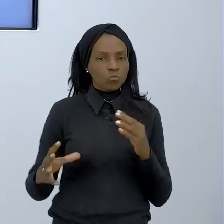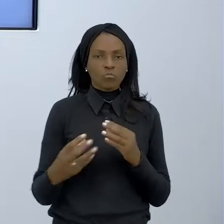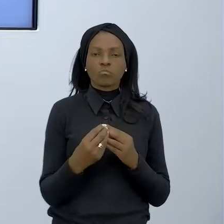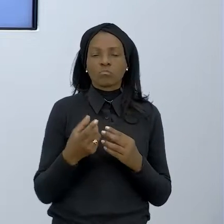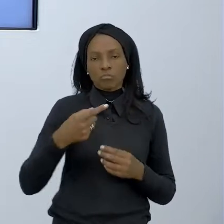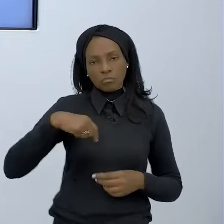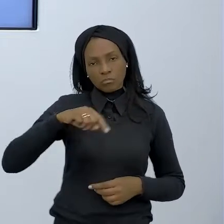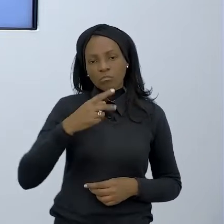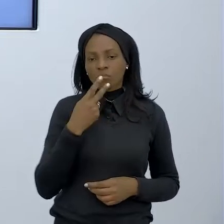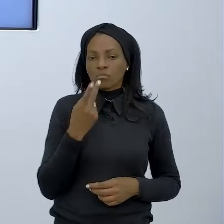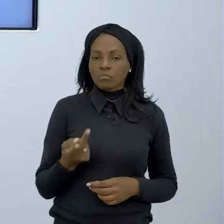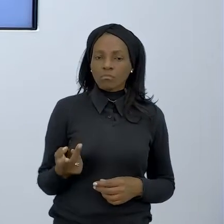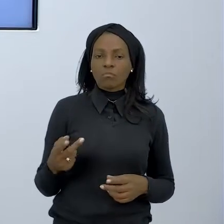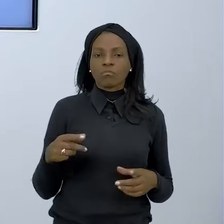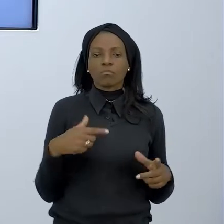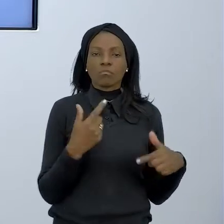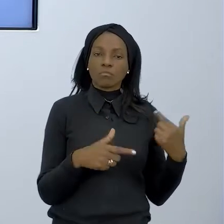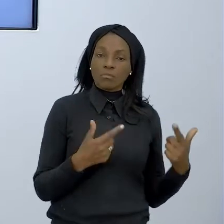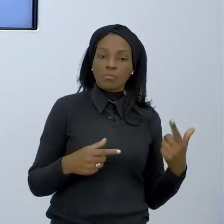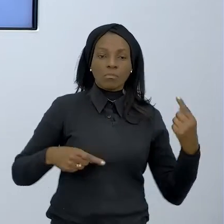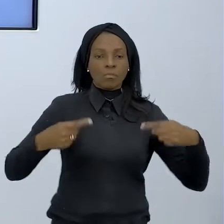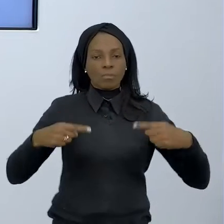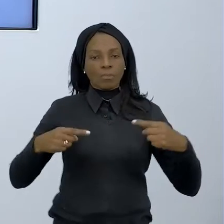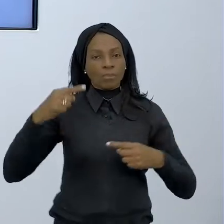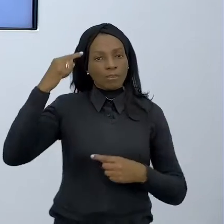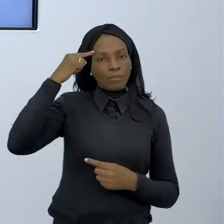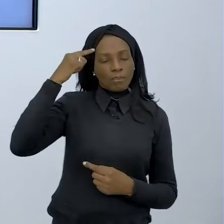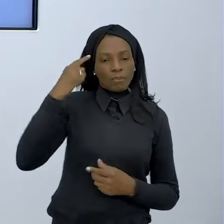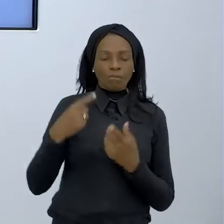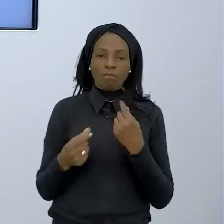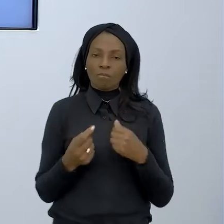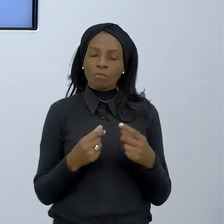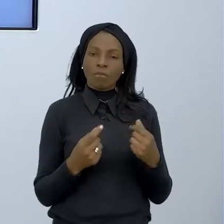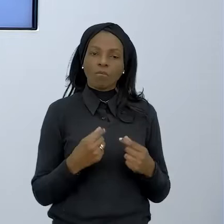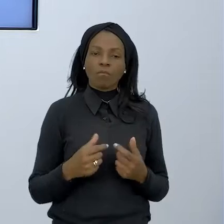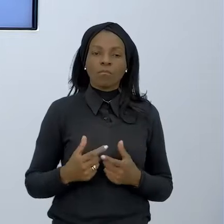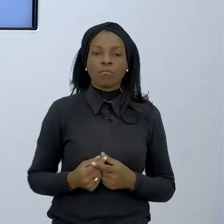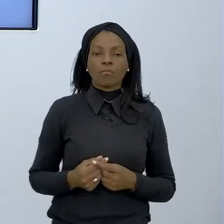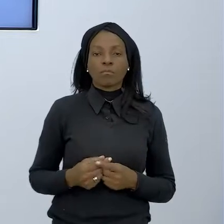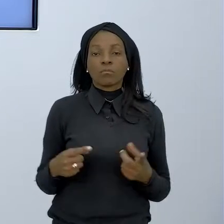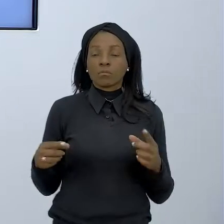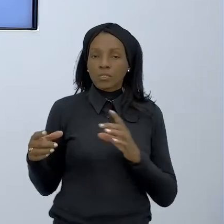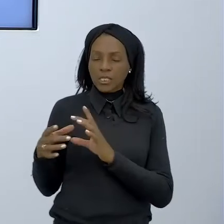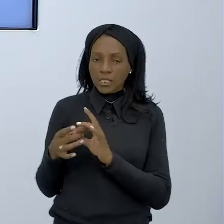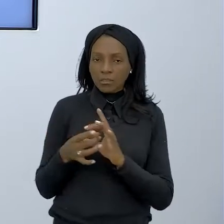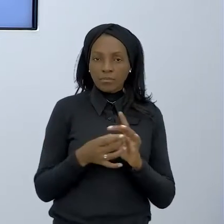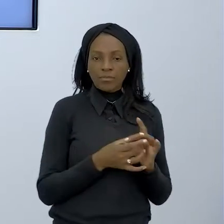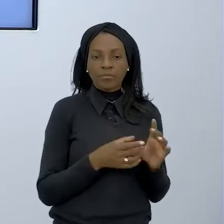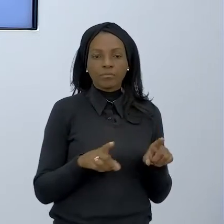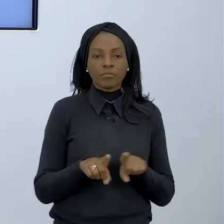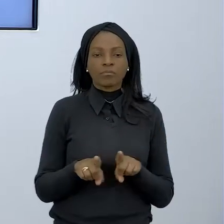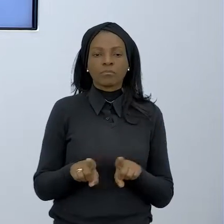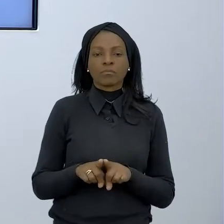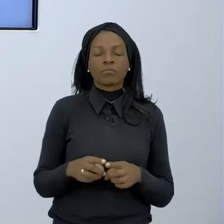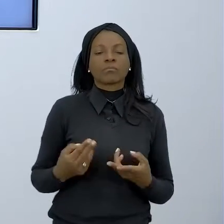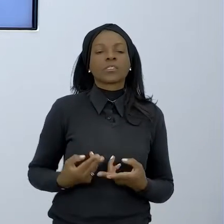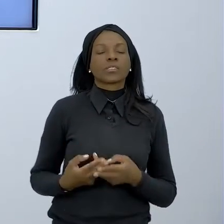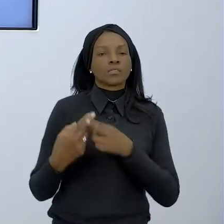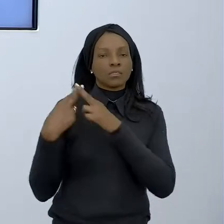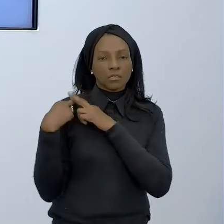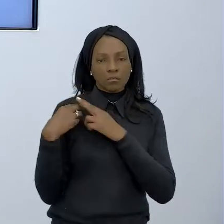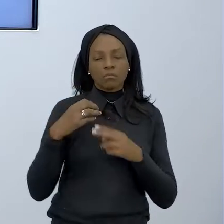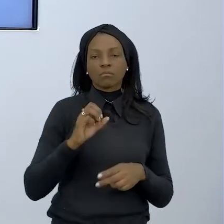falando em trabalho, política e pensamento econômico e que se relaciona também ao papel